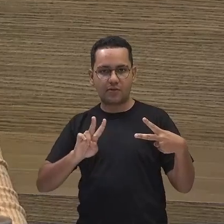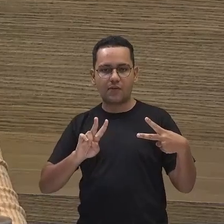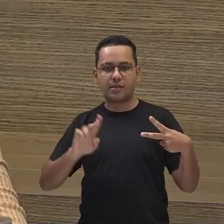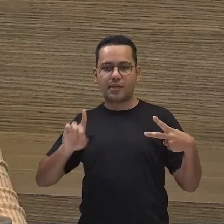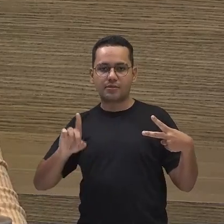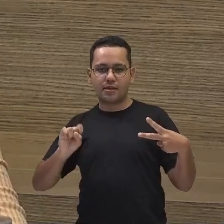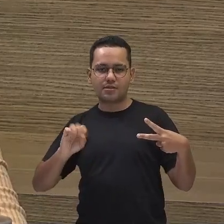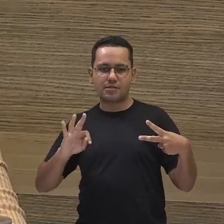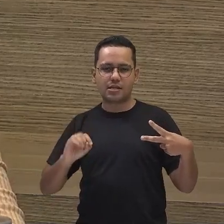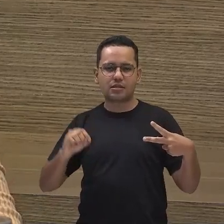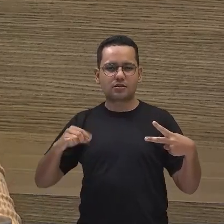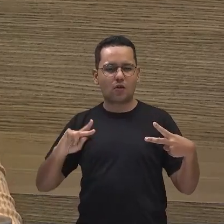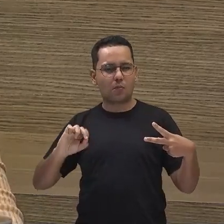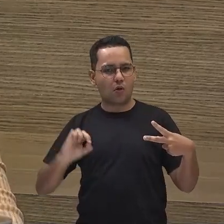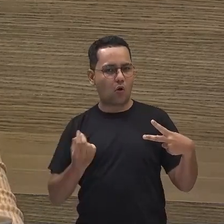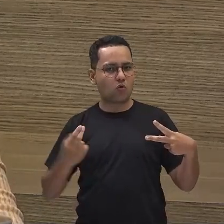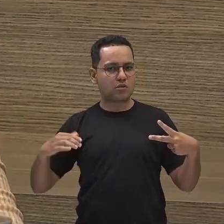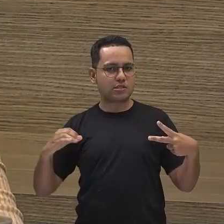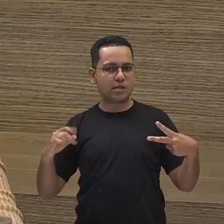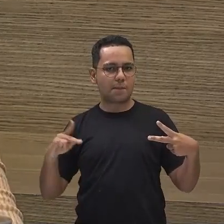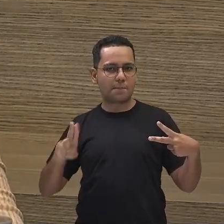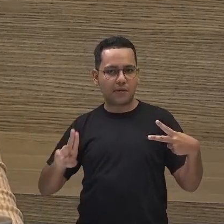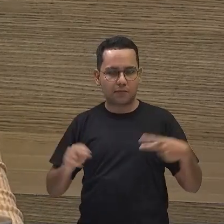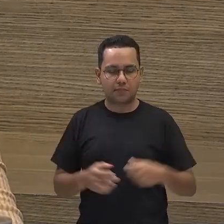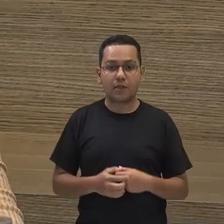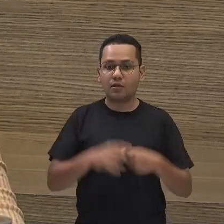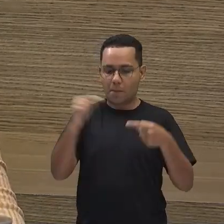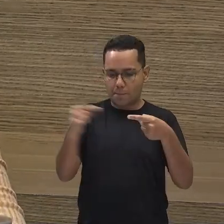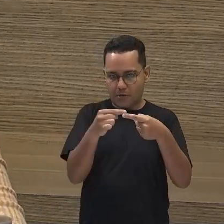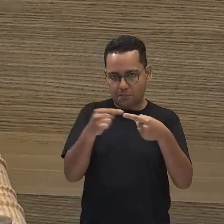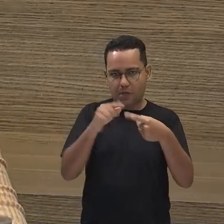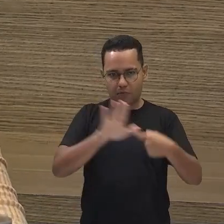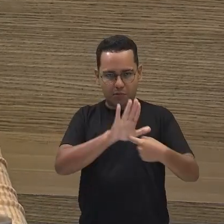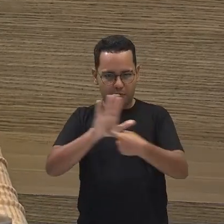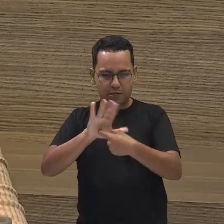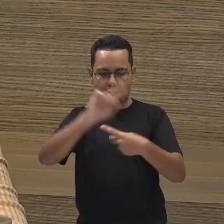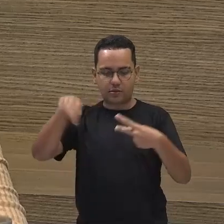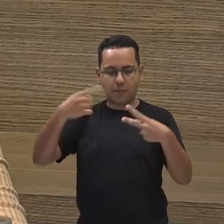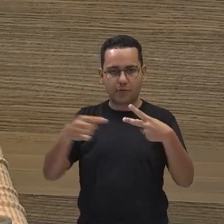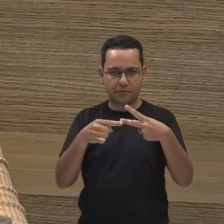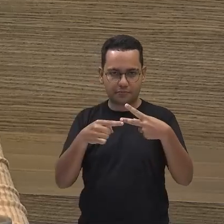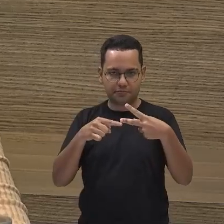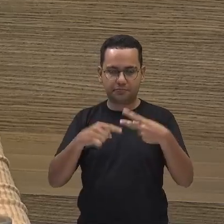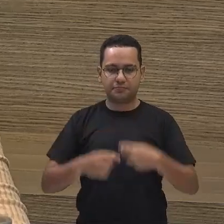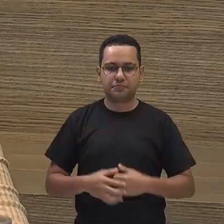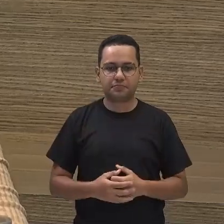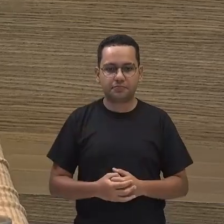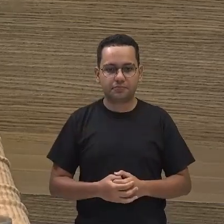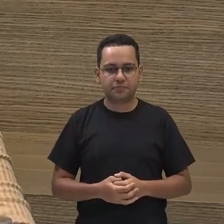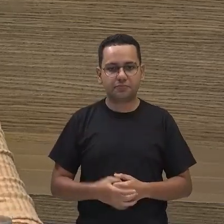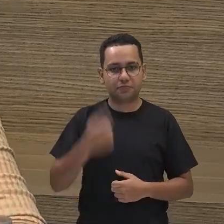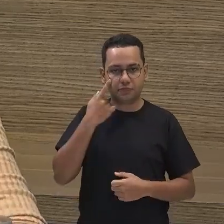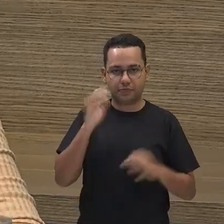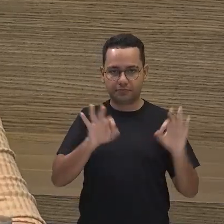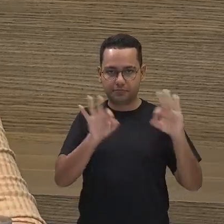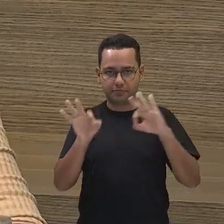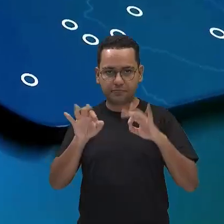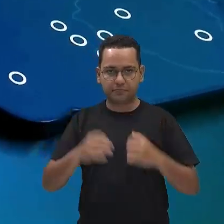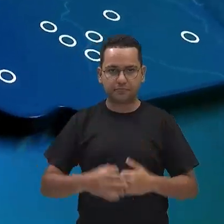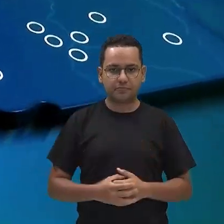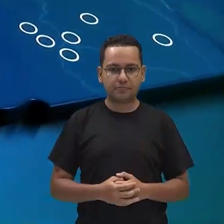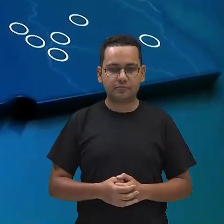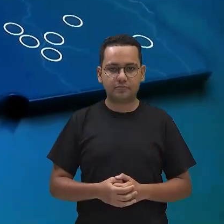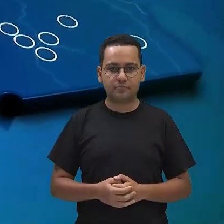passar primeiro do Box e depois a gente retorna para passar da CPU, tá bom? Acompanha aí, por favor.